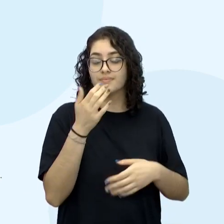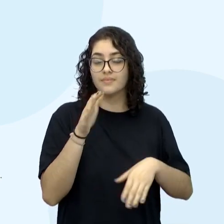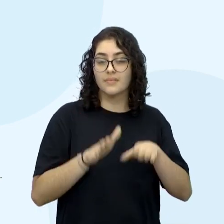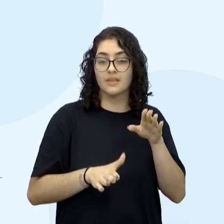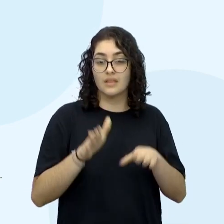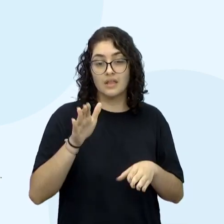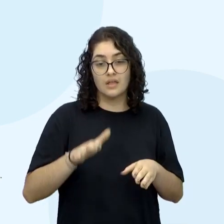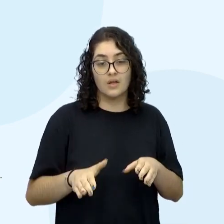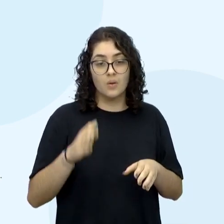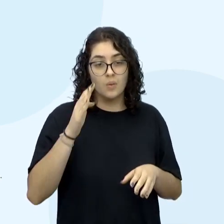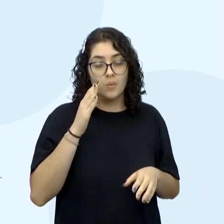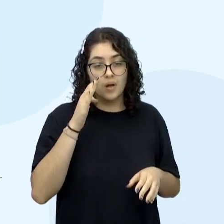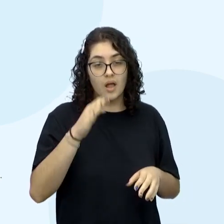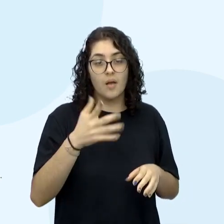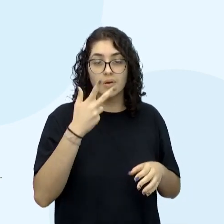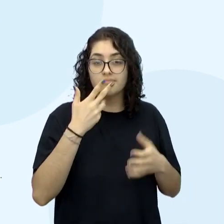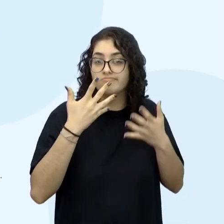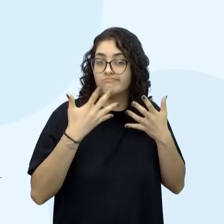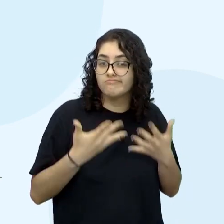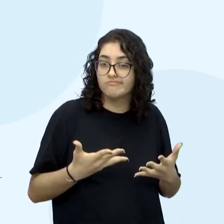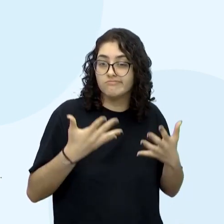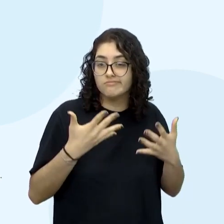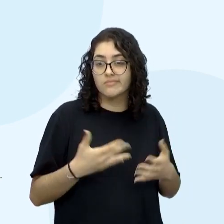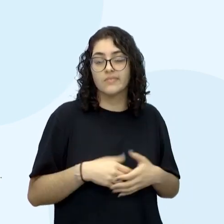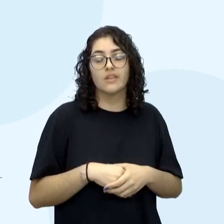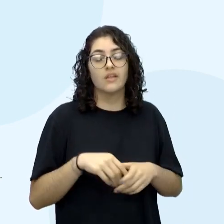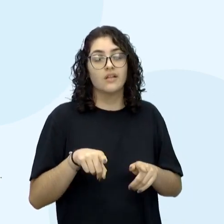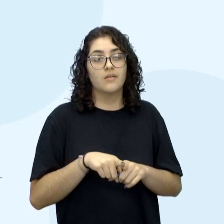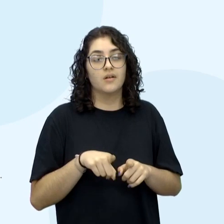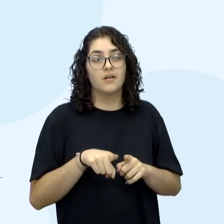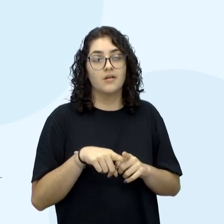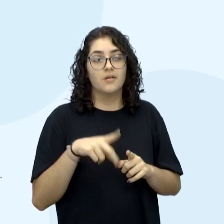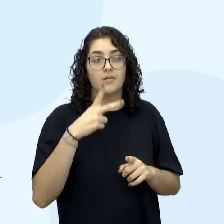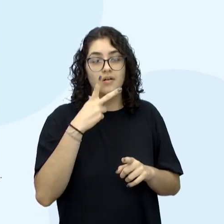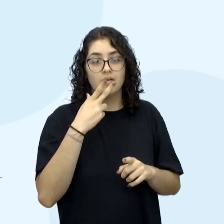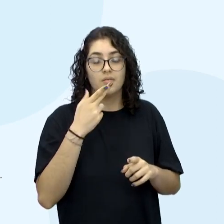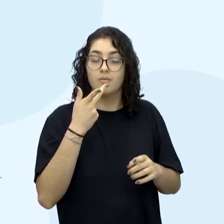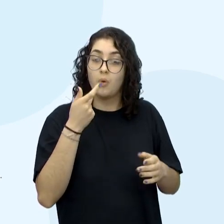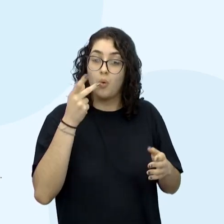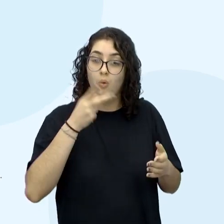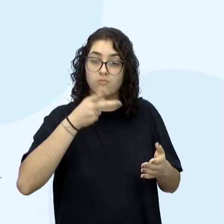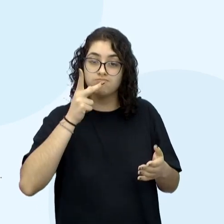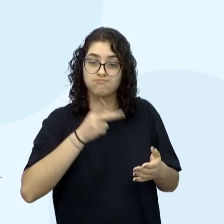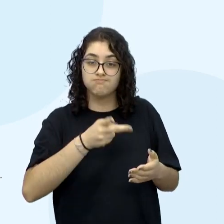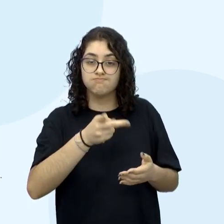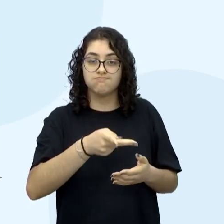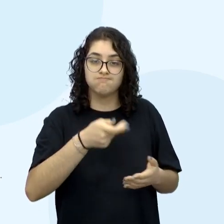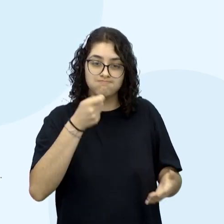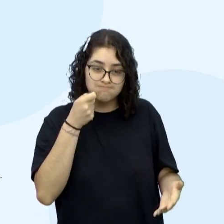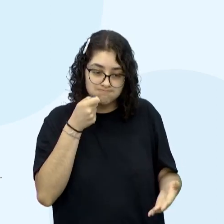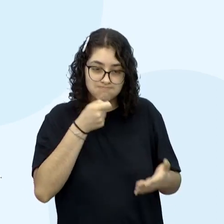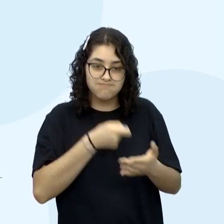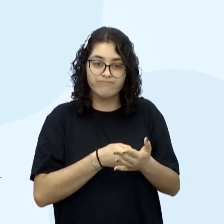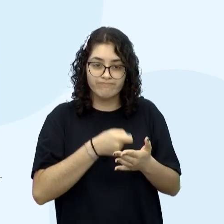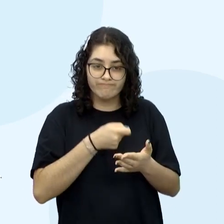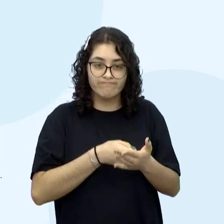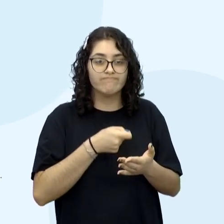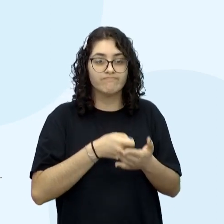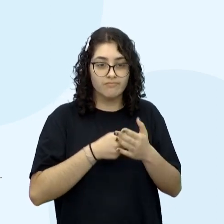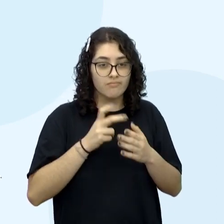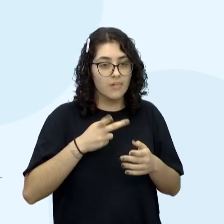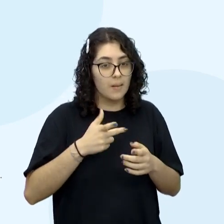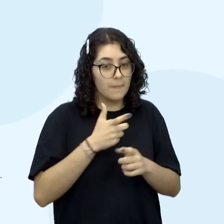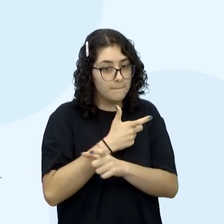ela obviamente vai ser muito mais leve, então a erosão fluvial, ela tende a ser muito mais permanente, muito maior, né?